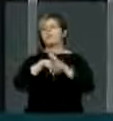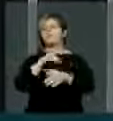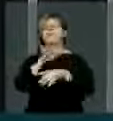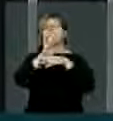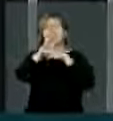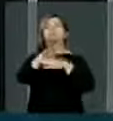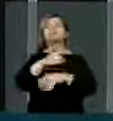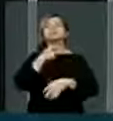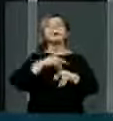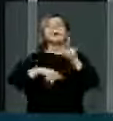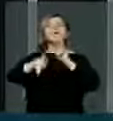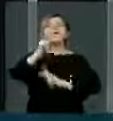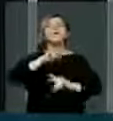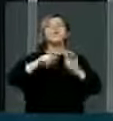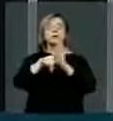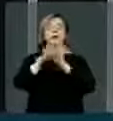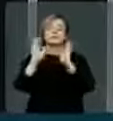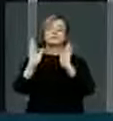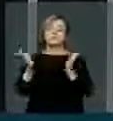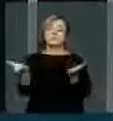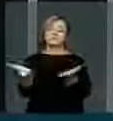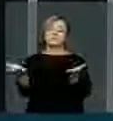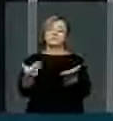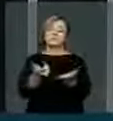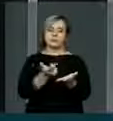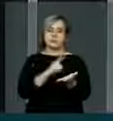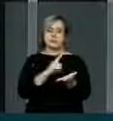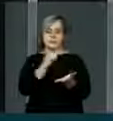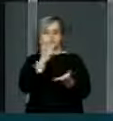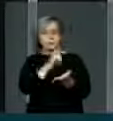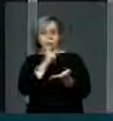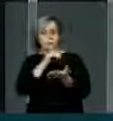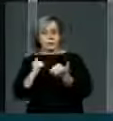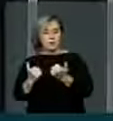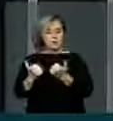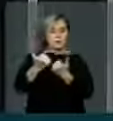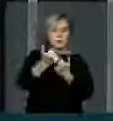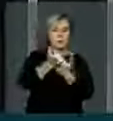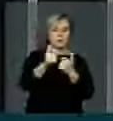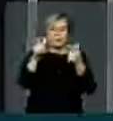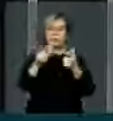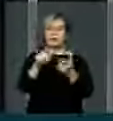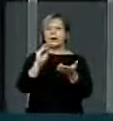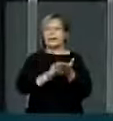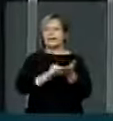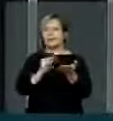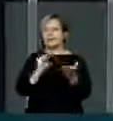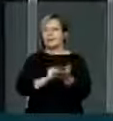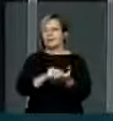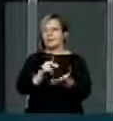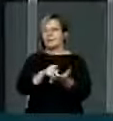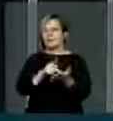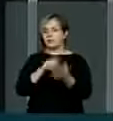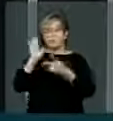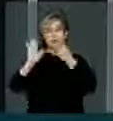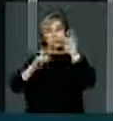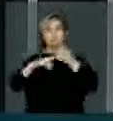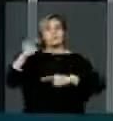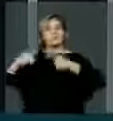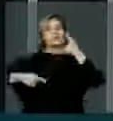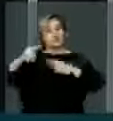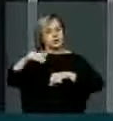da sociedade que nós temos a consciência plena que existe hoje para poder ocupar uma lacuna no vaco que existe e acima de tudo uma candidatura que tem sido